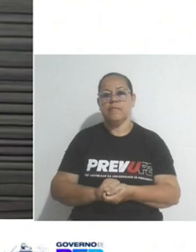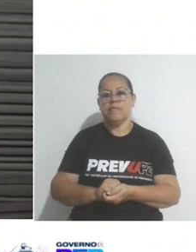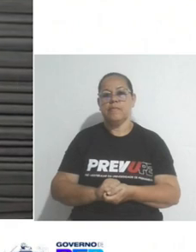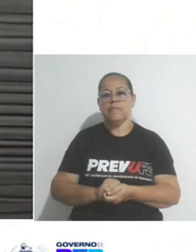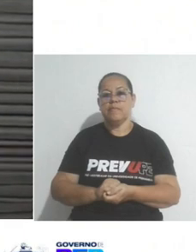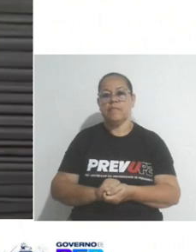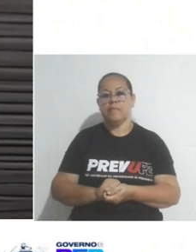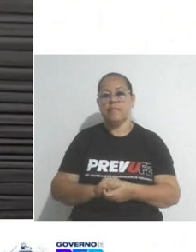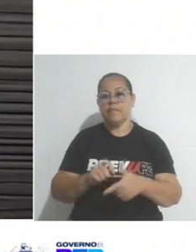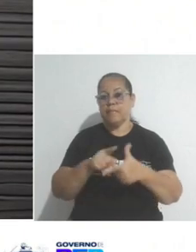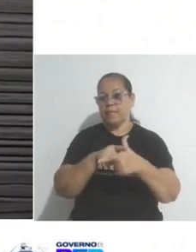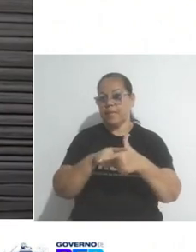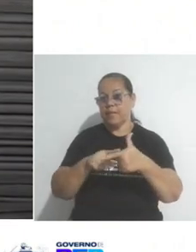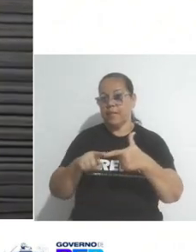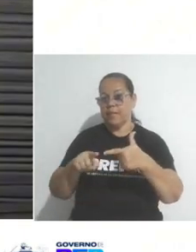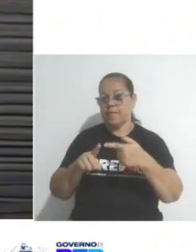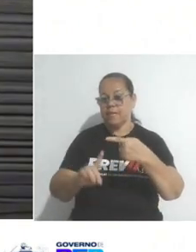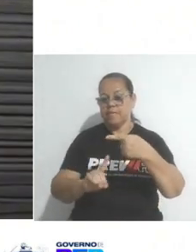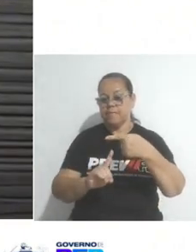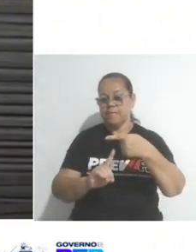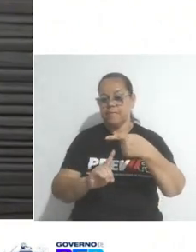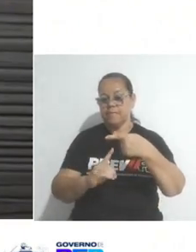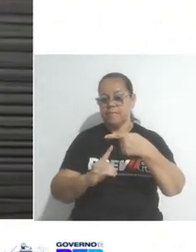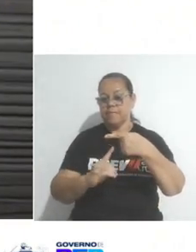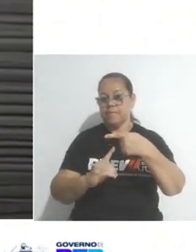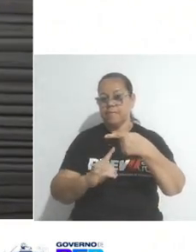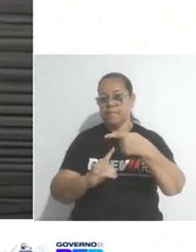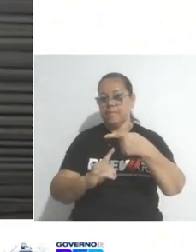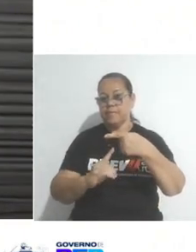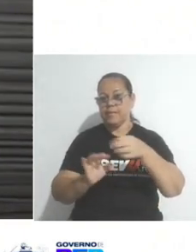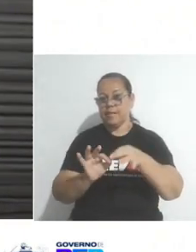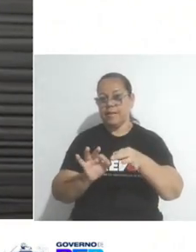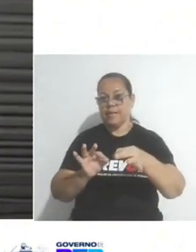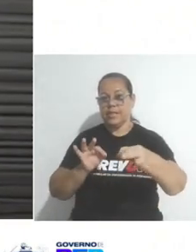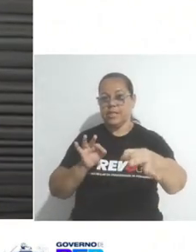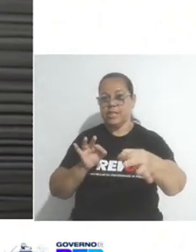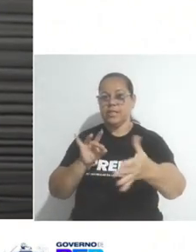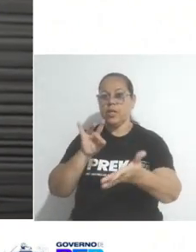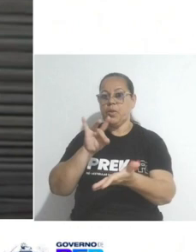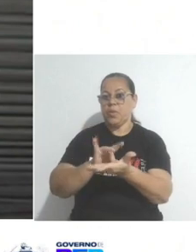dividido pela distância no real